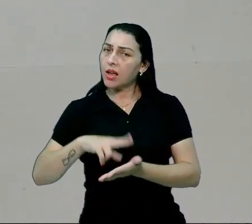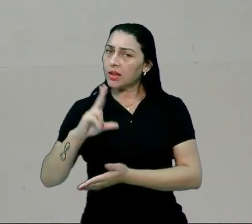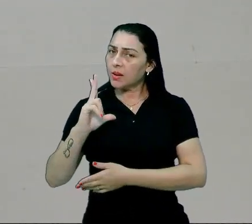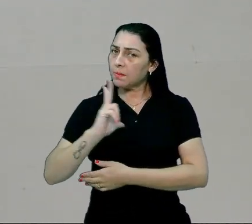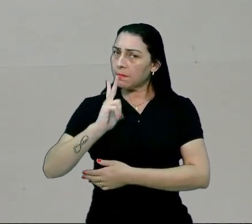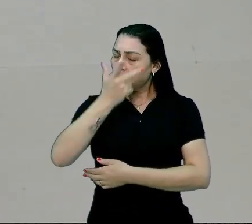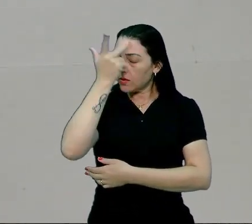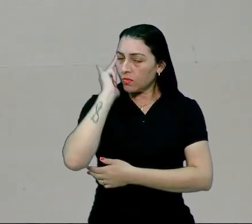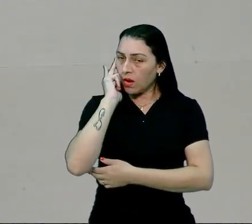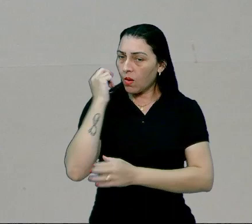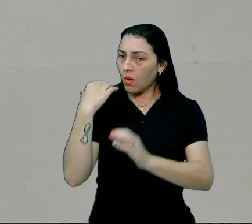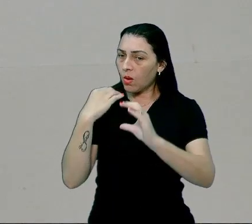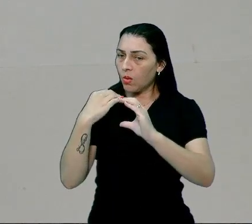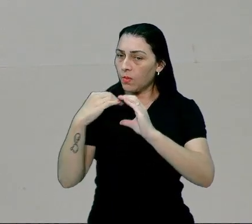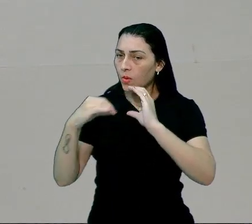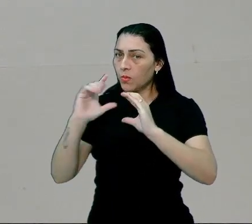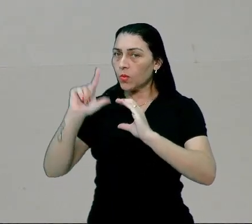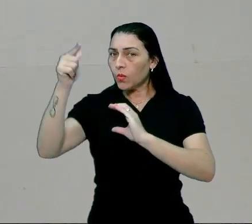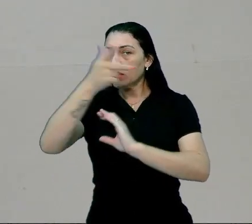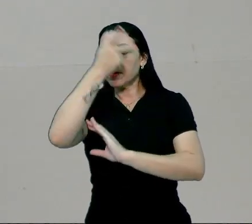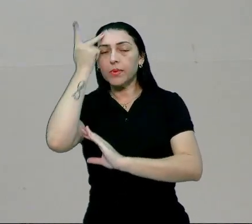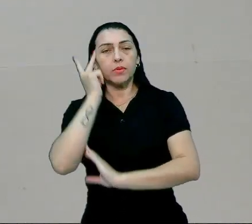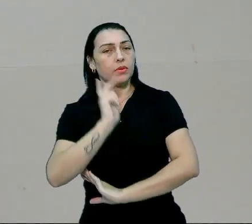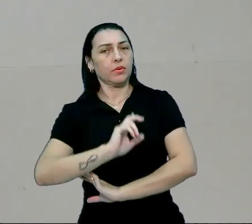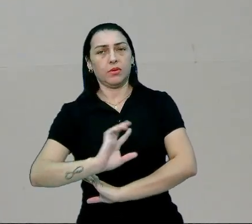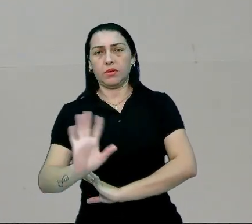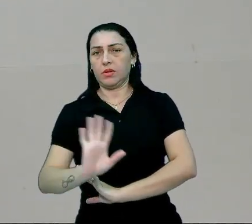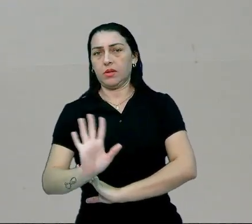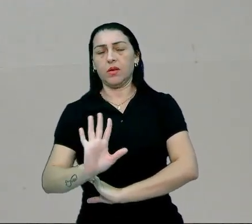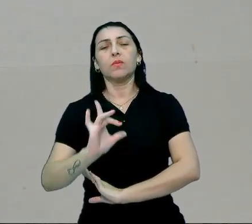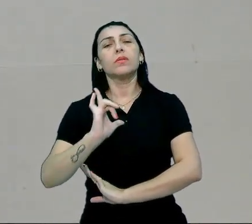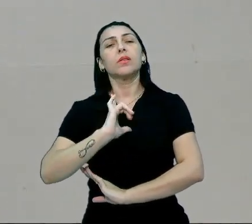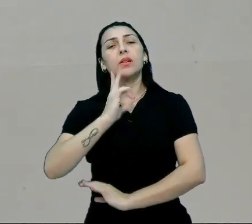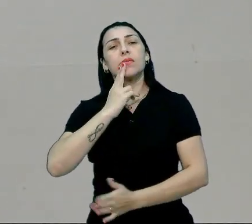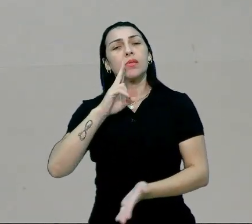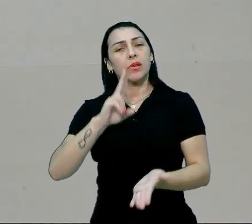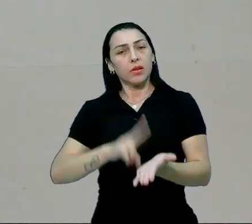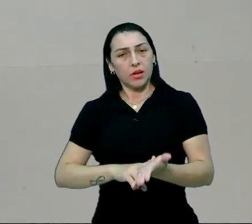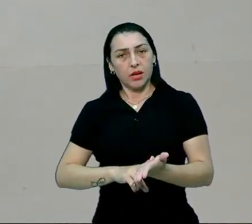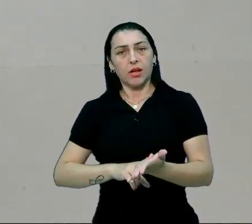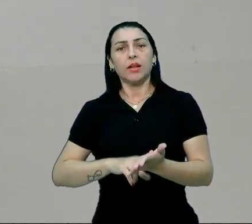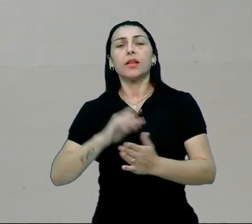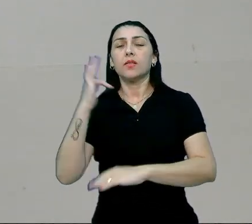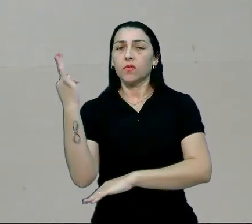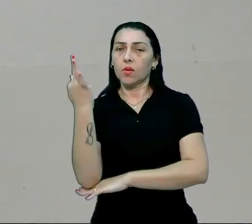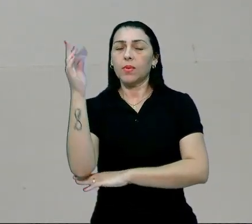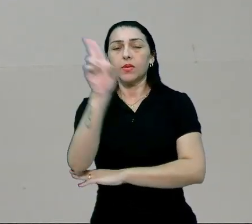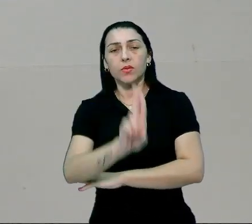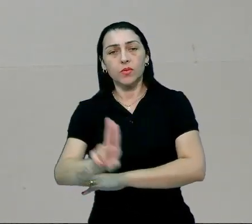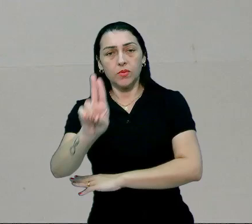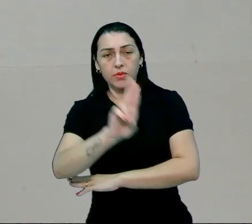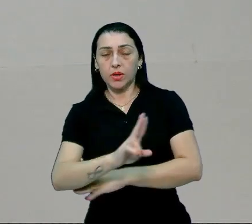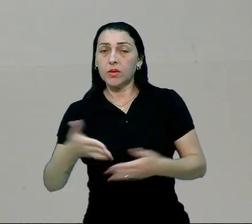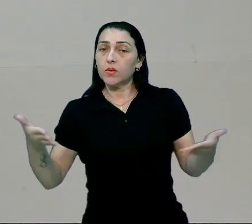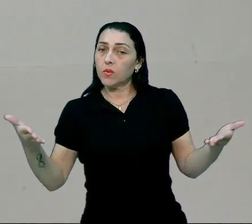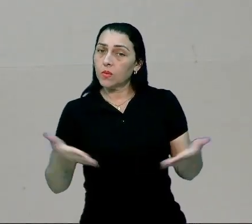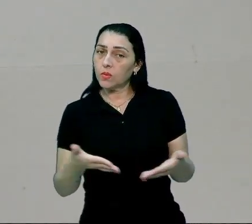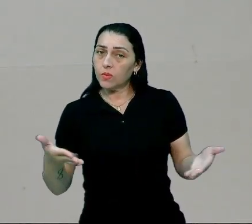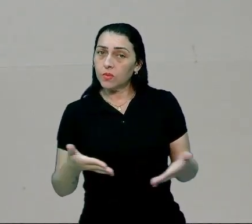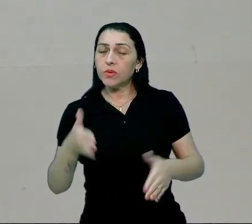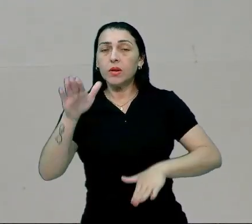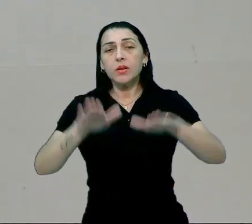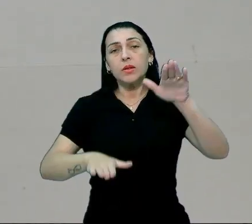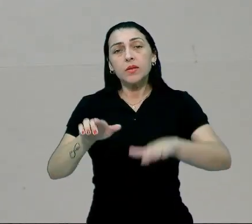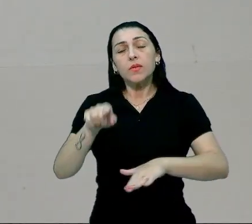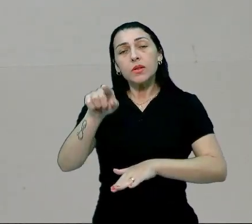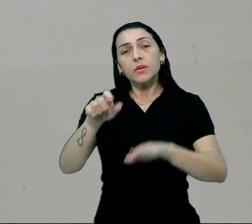aí? Eu me comunicando com outra pessoa? Não, né, gente? Também tem as cartas formais que são muito utilizadas ainda nos dias atuais. Às vezes